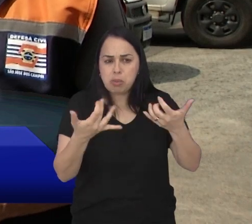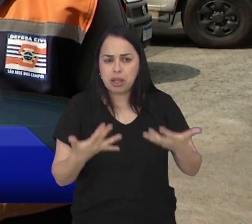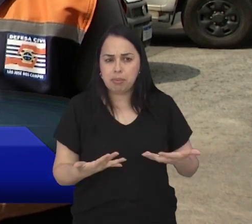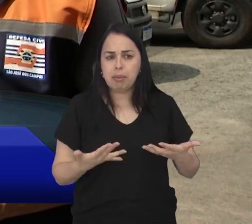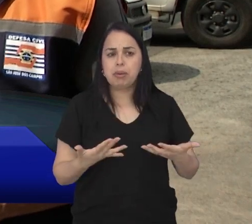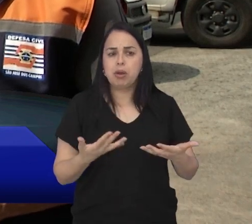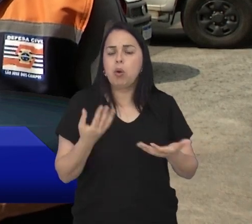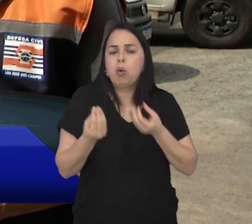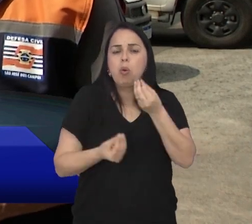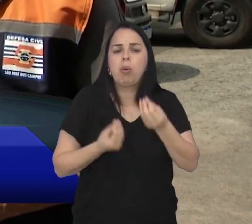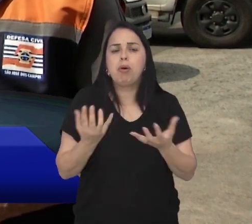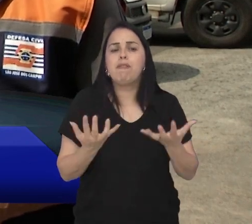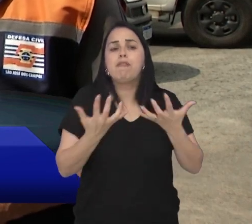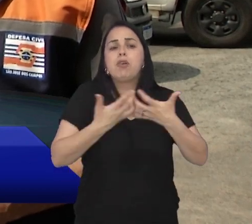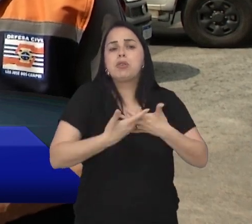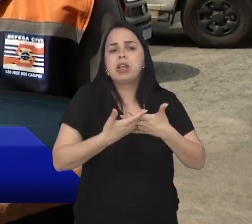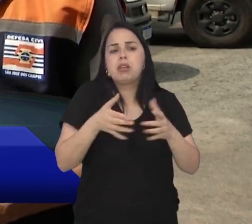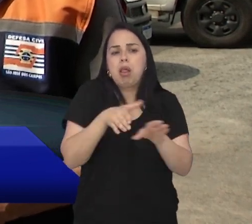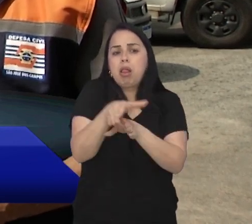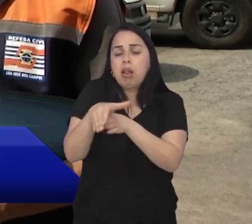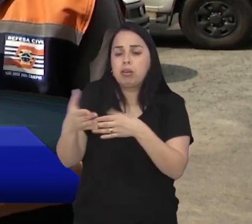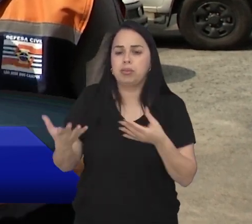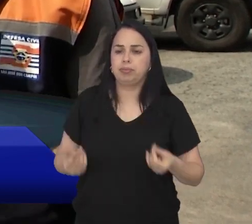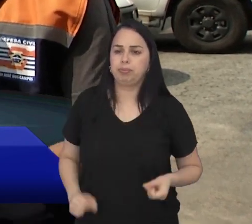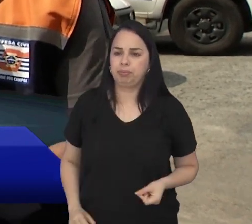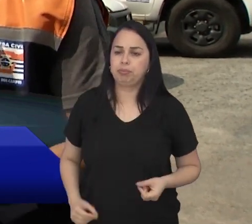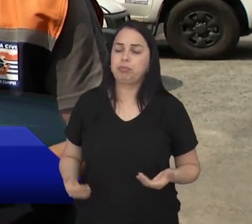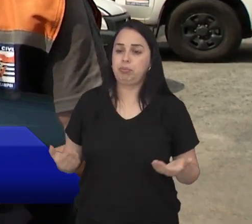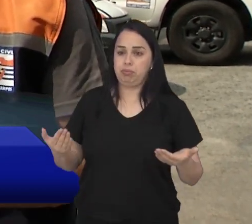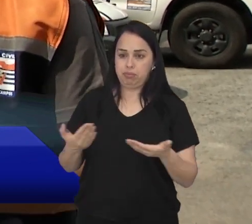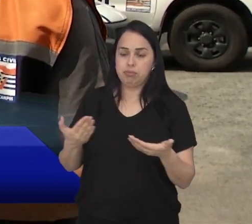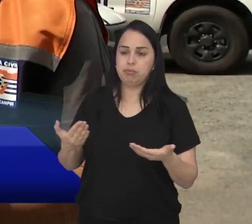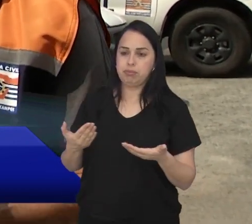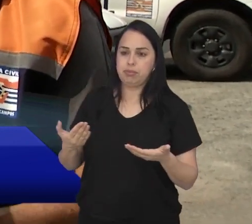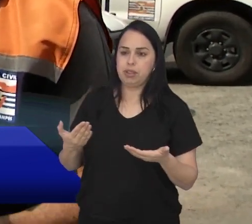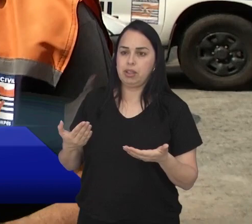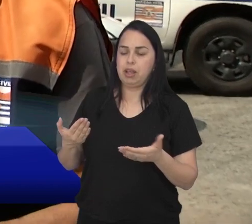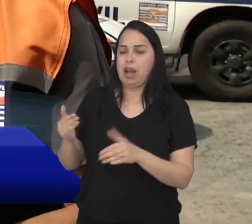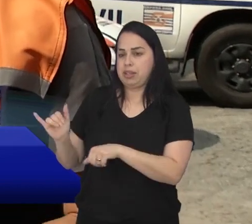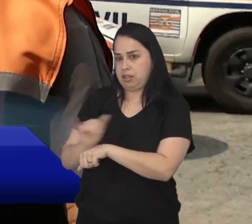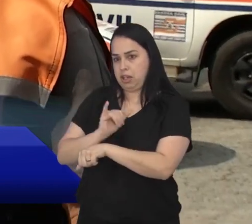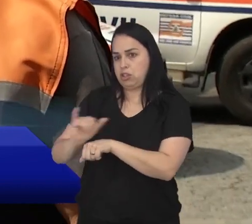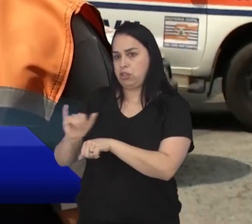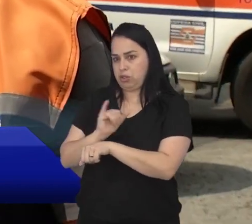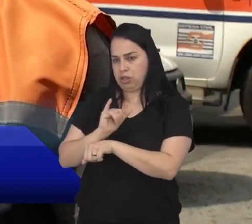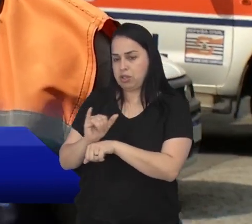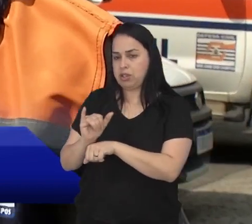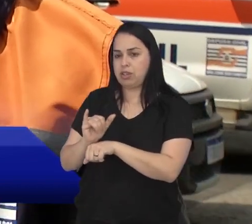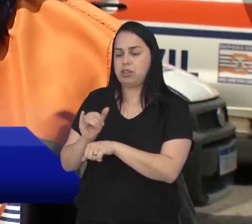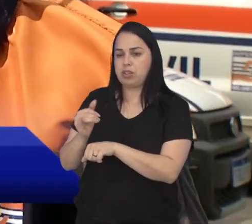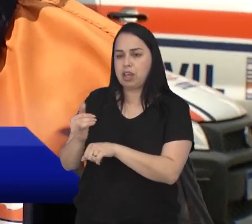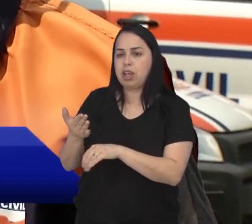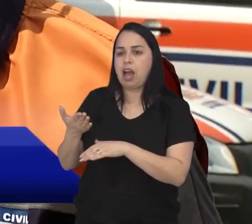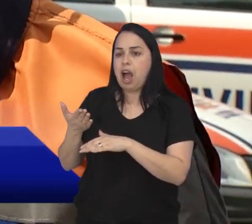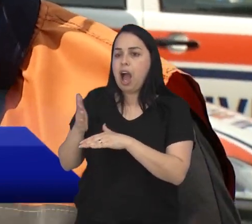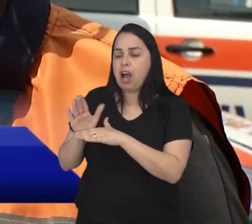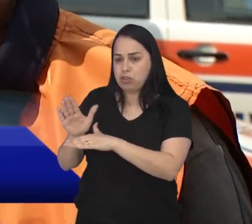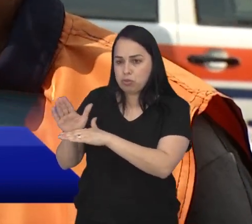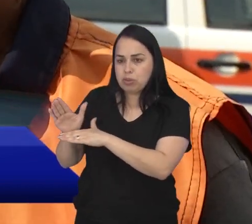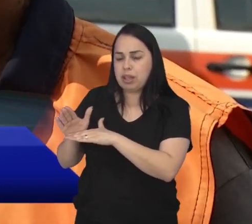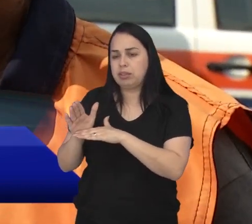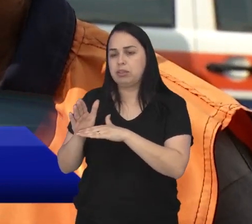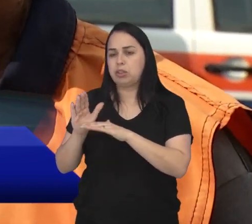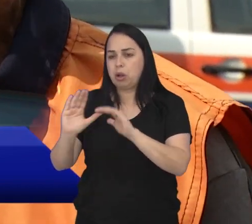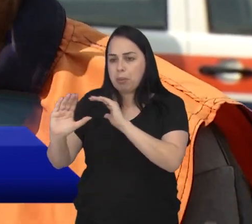pouquinho como funciona essa orientação para a população. Hoje, os meios, né, de comunicação são bastante favoráveis,